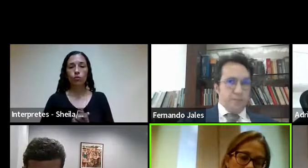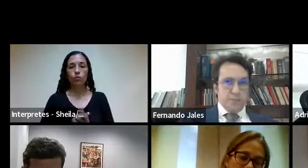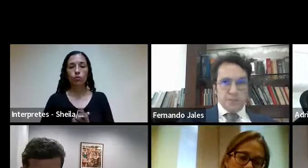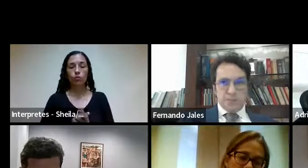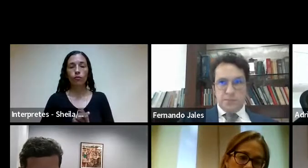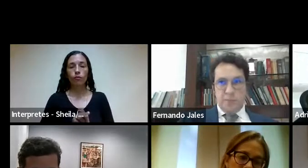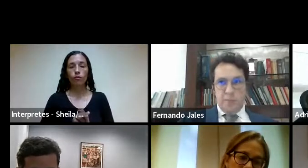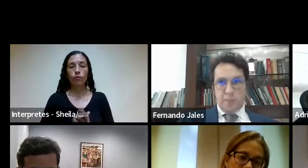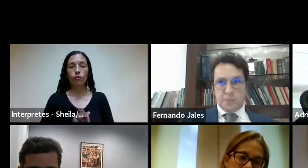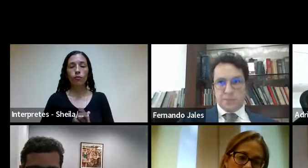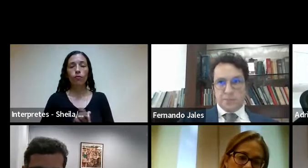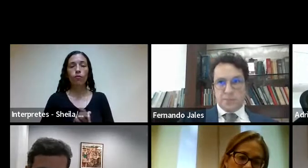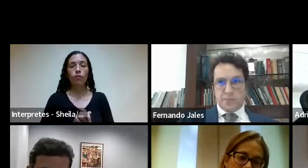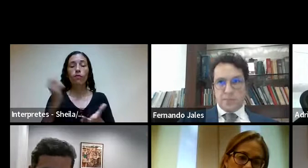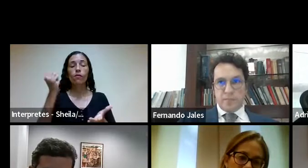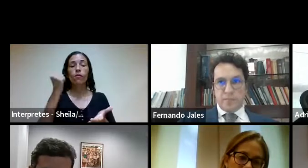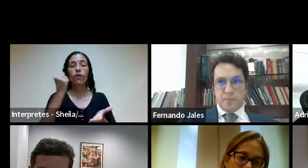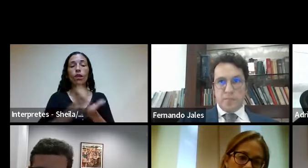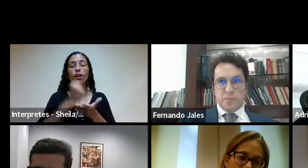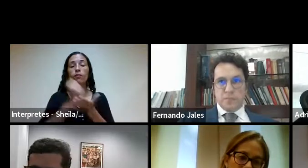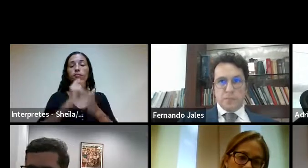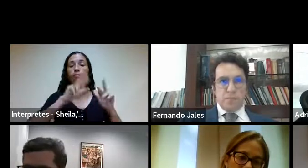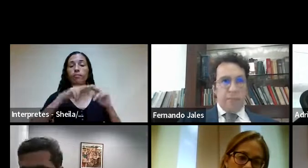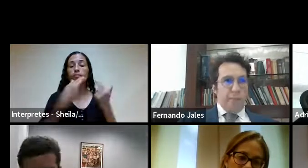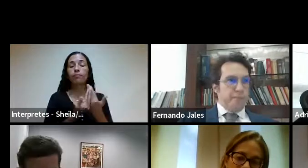sessão anterior. Desembargador Cláudio Santos.